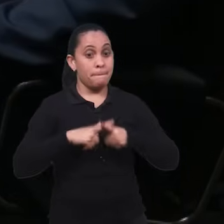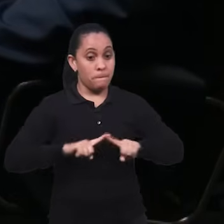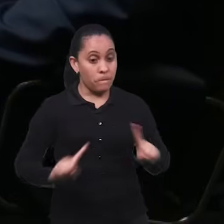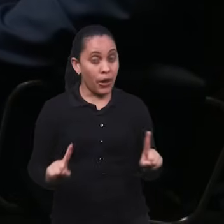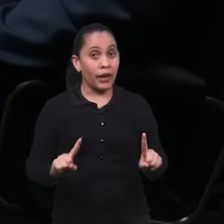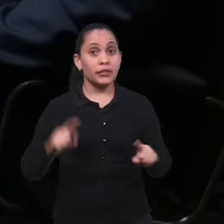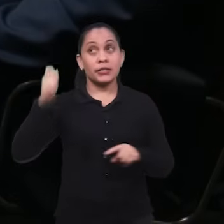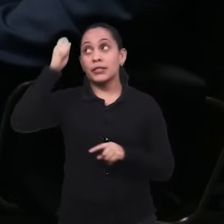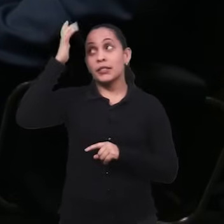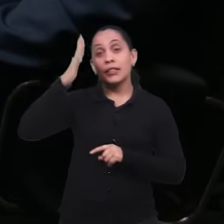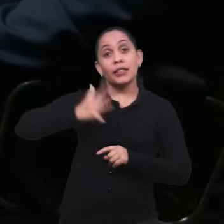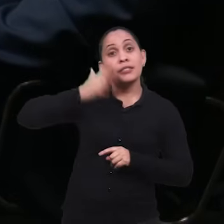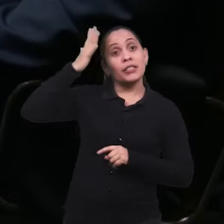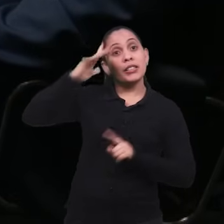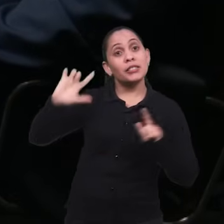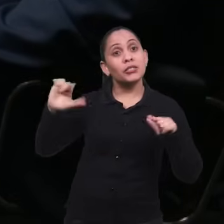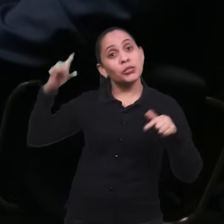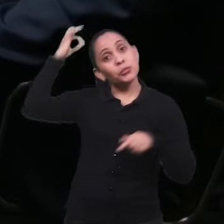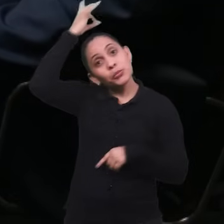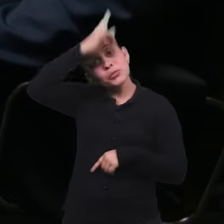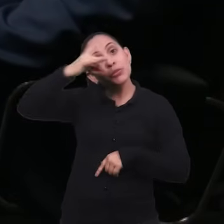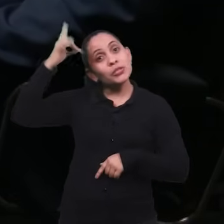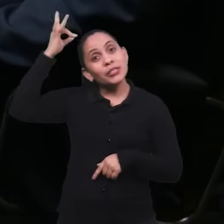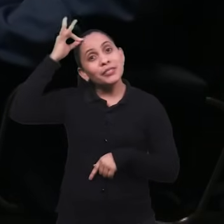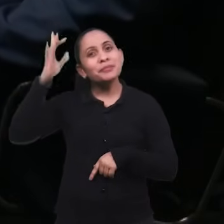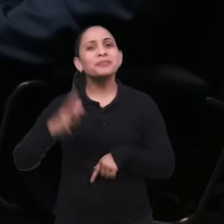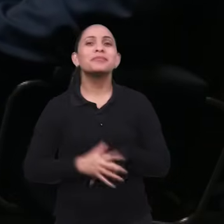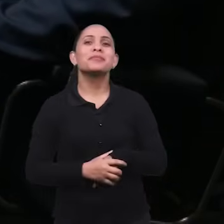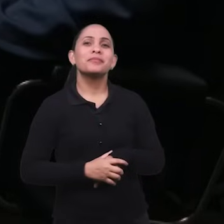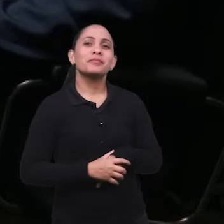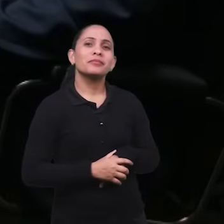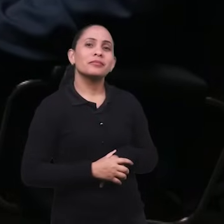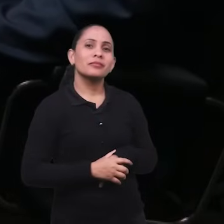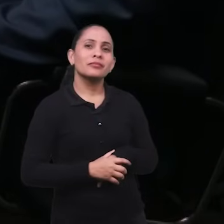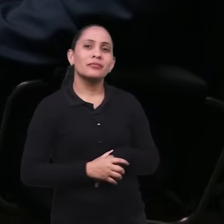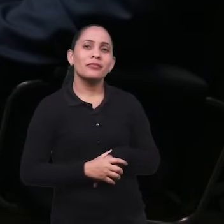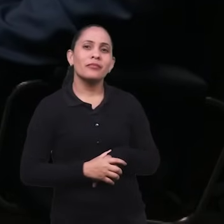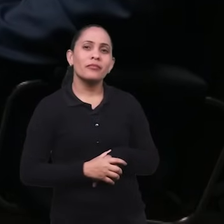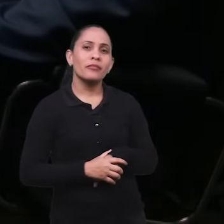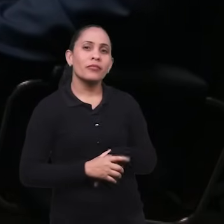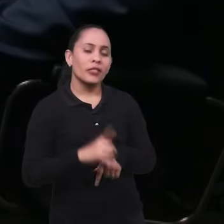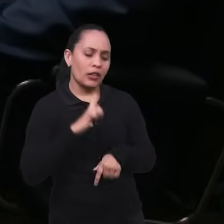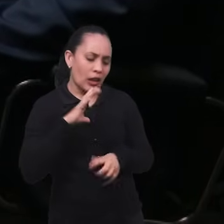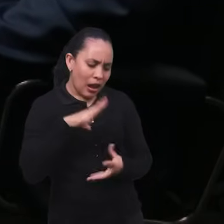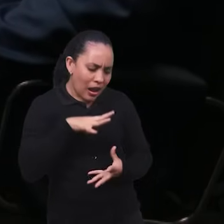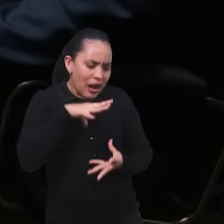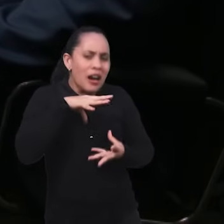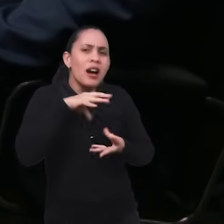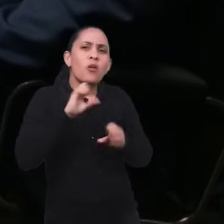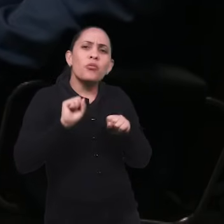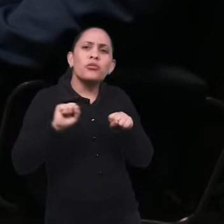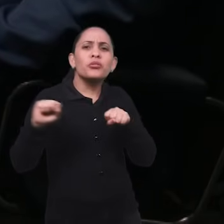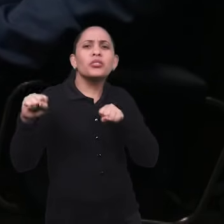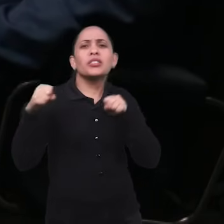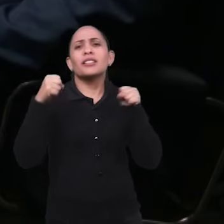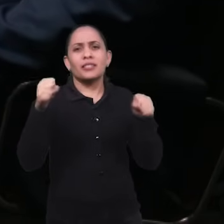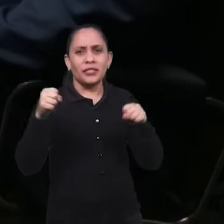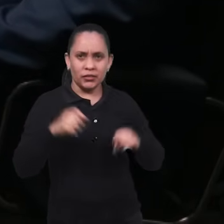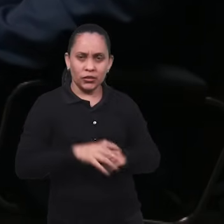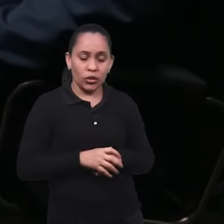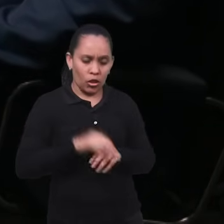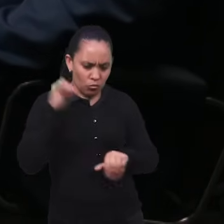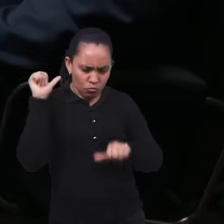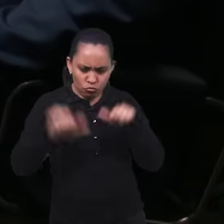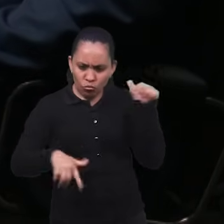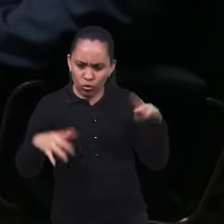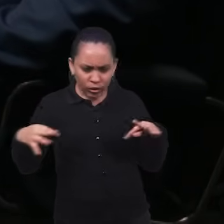Mas a revelação, a operação do Espírito Santo, o mistério fala a alma. É o único, preenche. É o único que entra na alma do homem. Quando ele